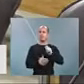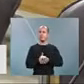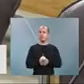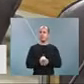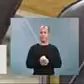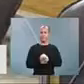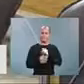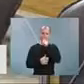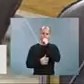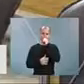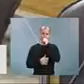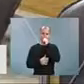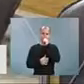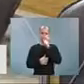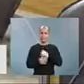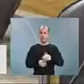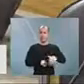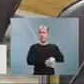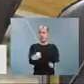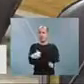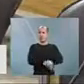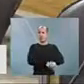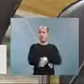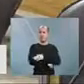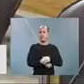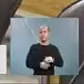e a estrada que leva